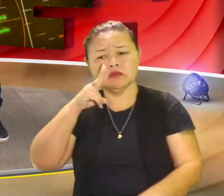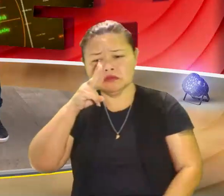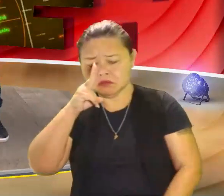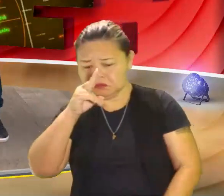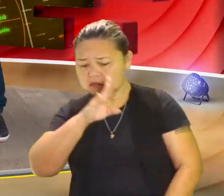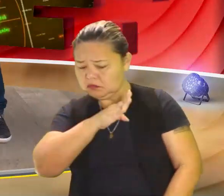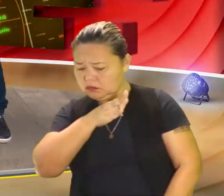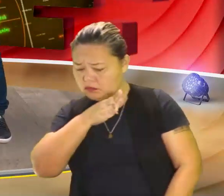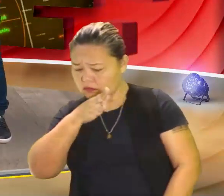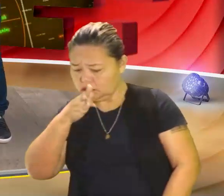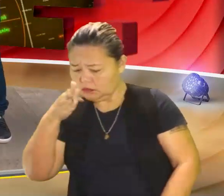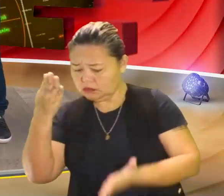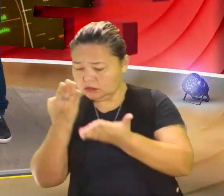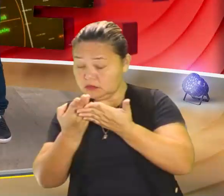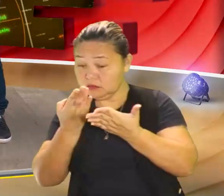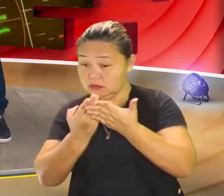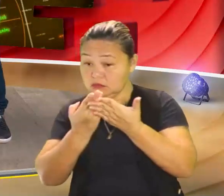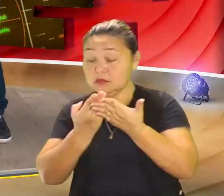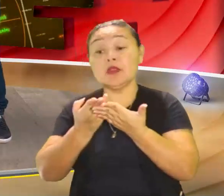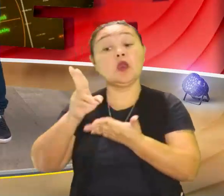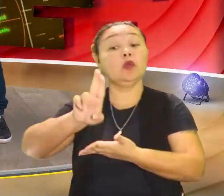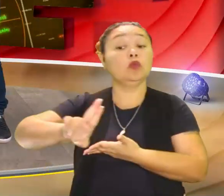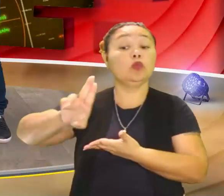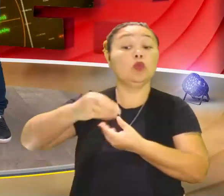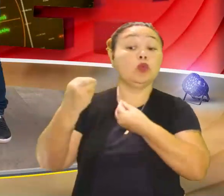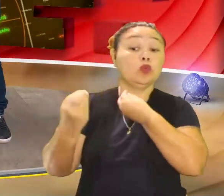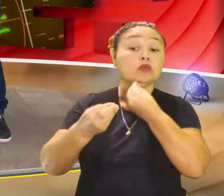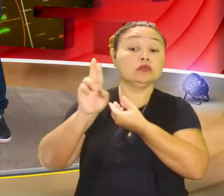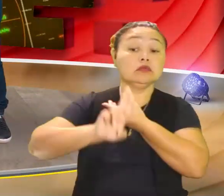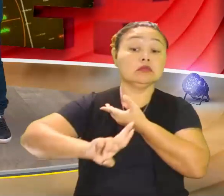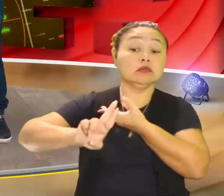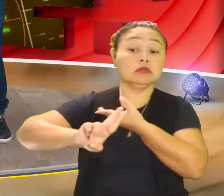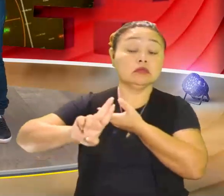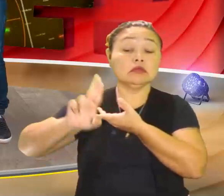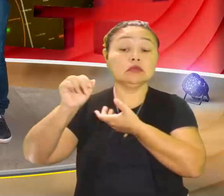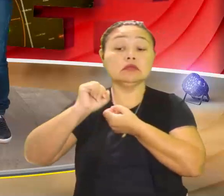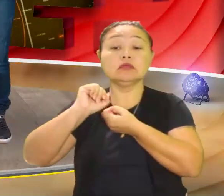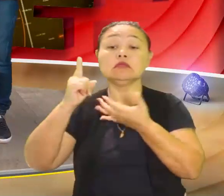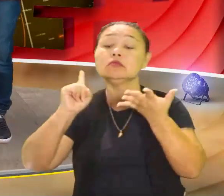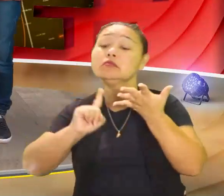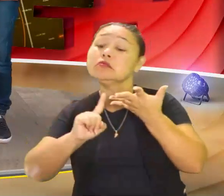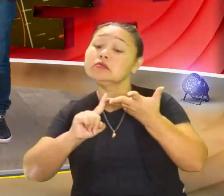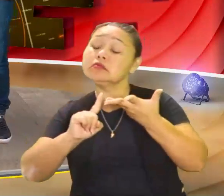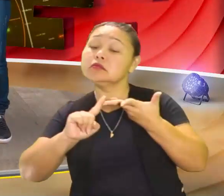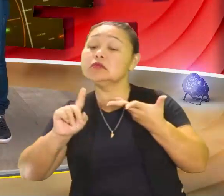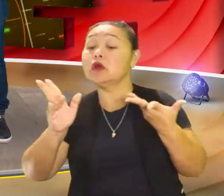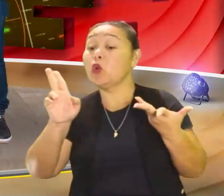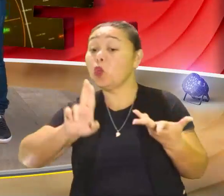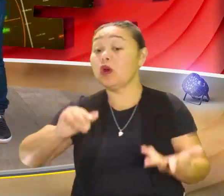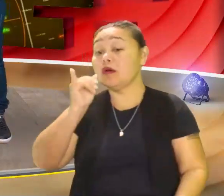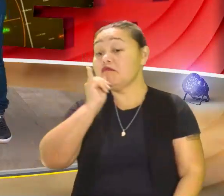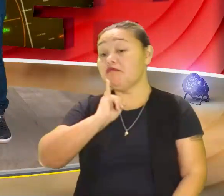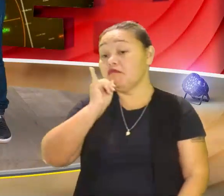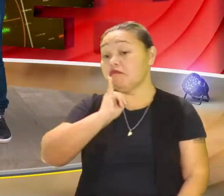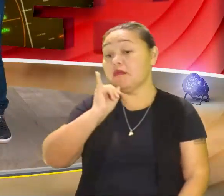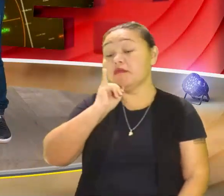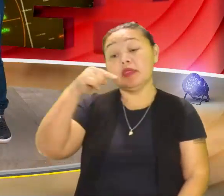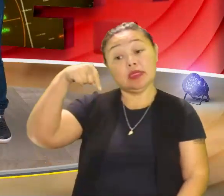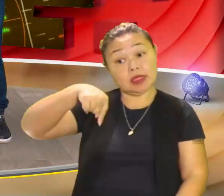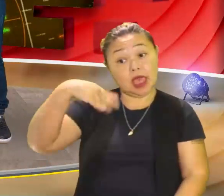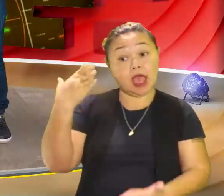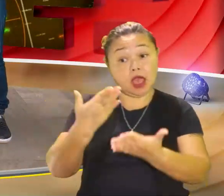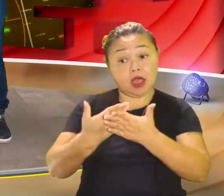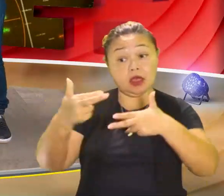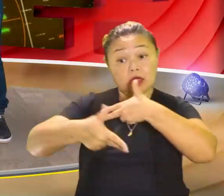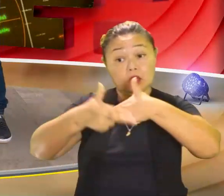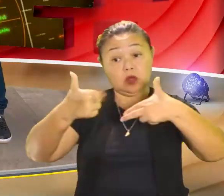ponto forte da aula foram as aplicações. Verdade. E aí nós usamos aqui alguns exemplos. Por exemplo, na